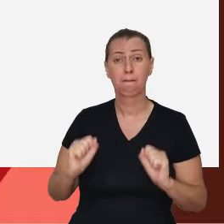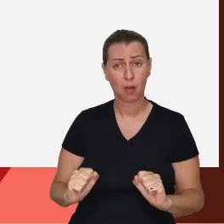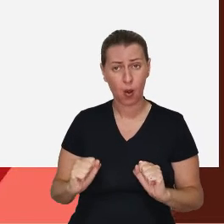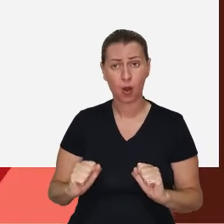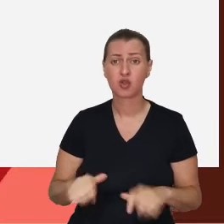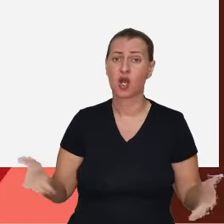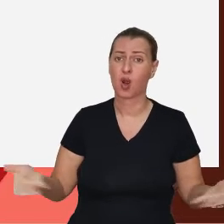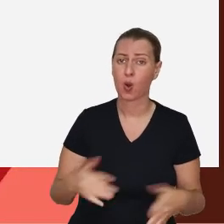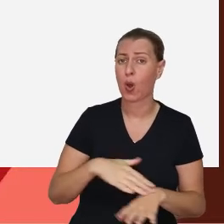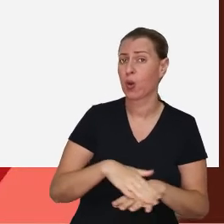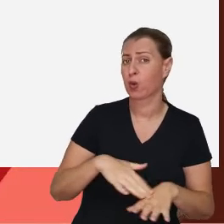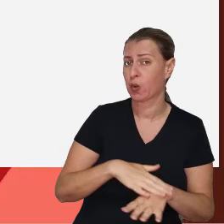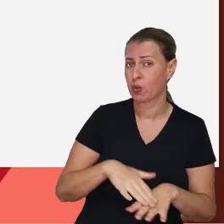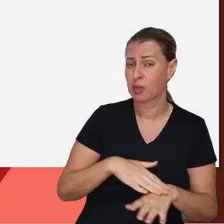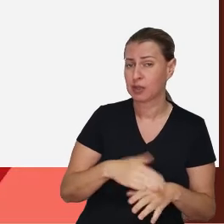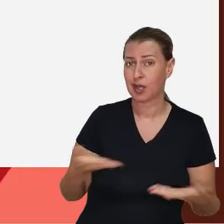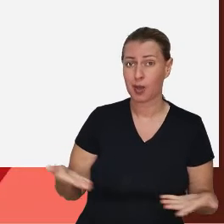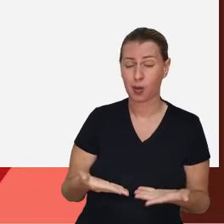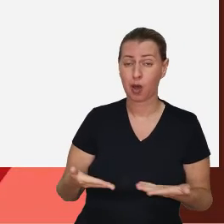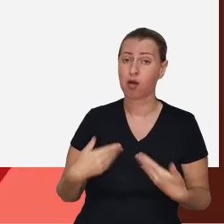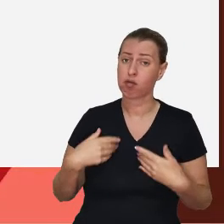agora.